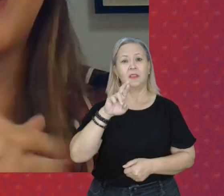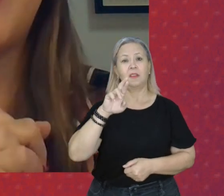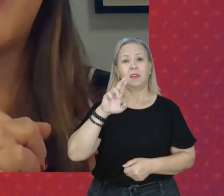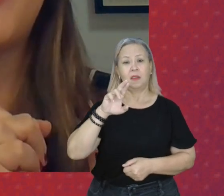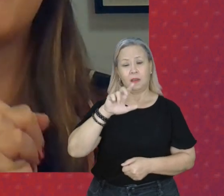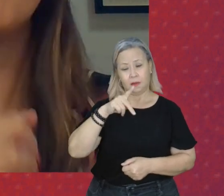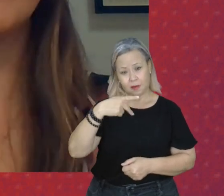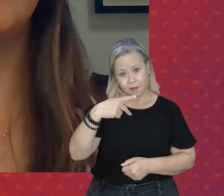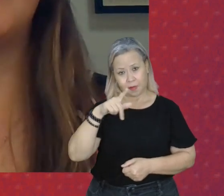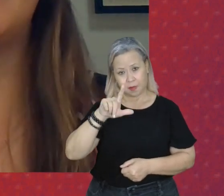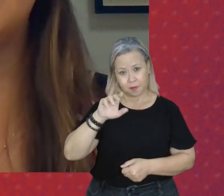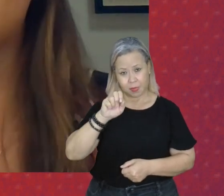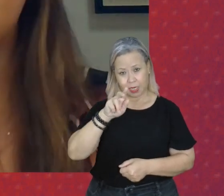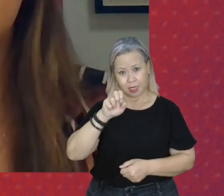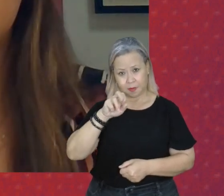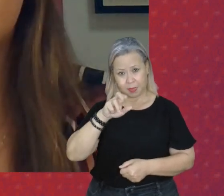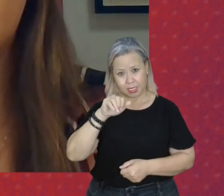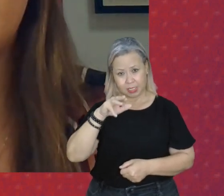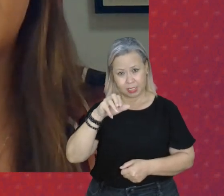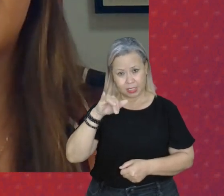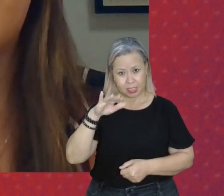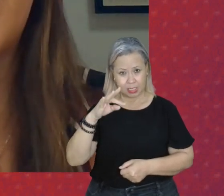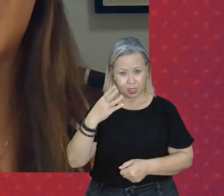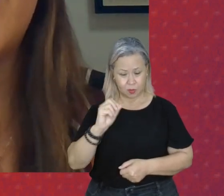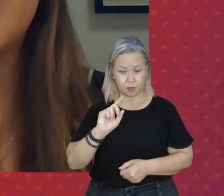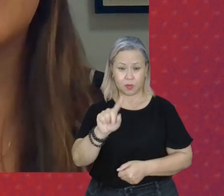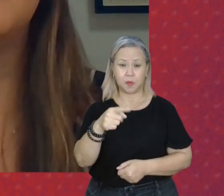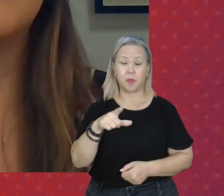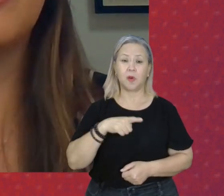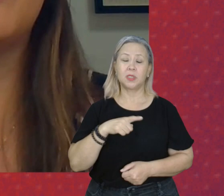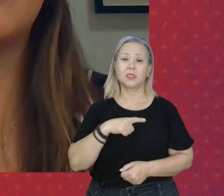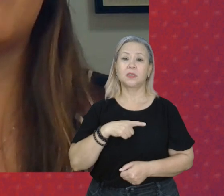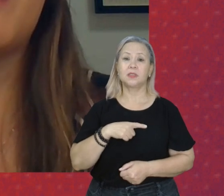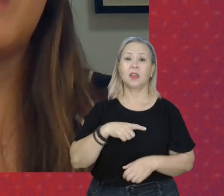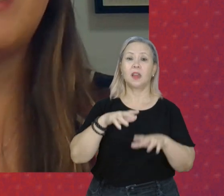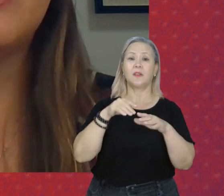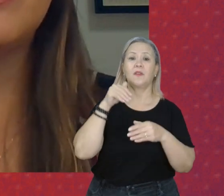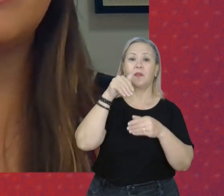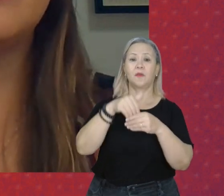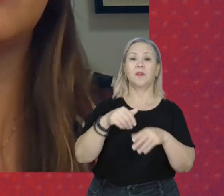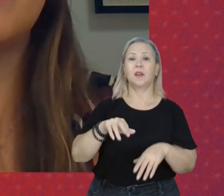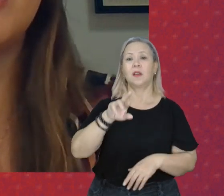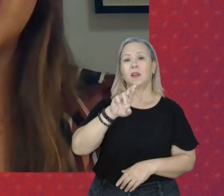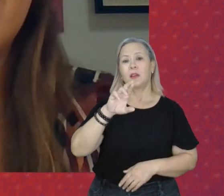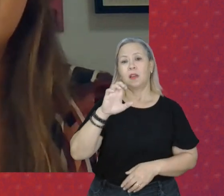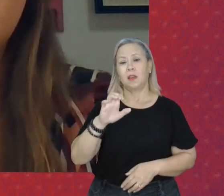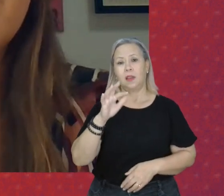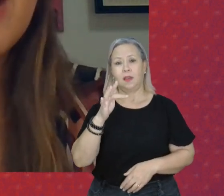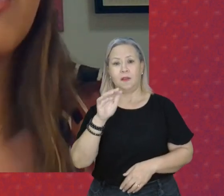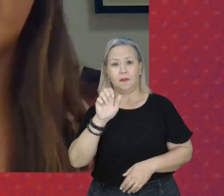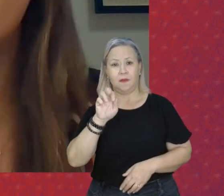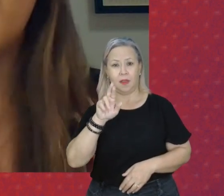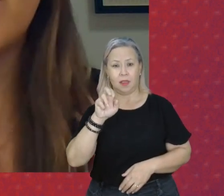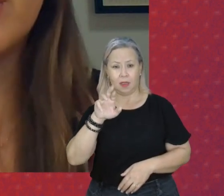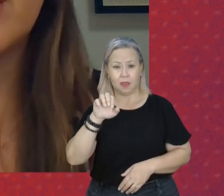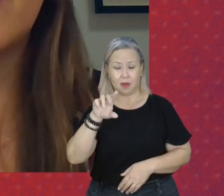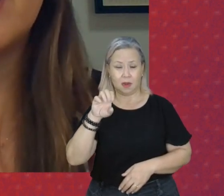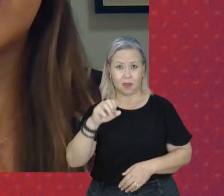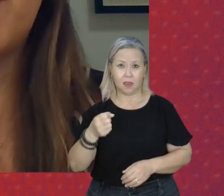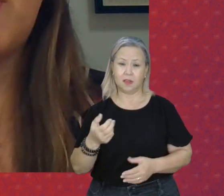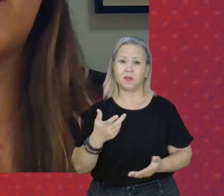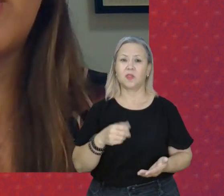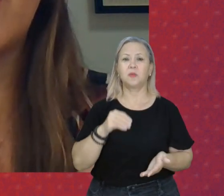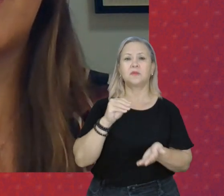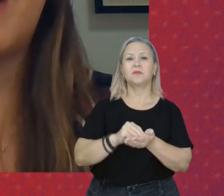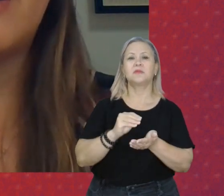deu branco aqui, gente. E depois a gente teve um referendo sobre o desarmamento em 2005, e foram as únicas